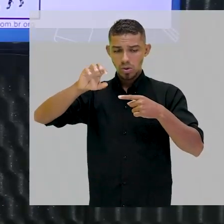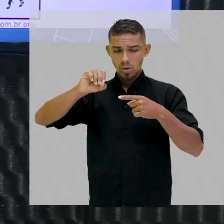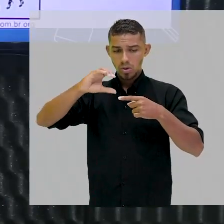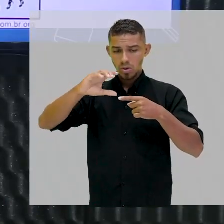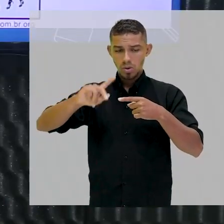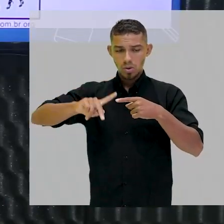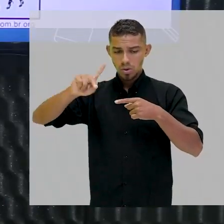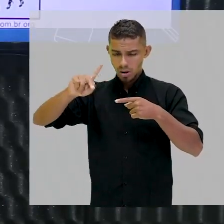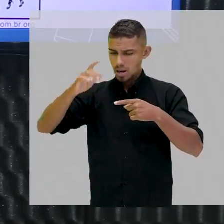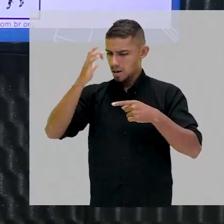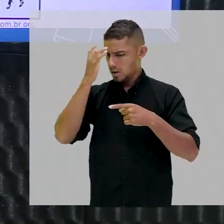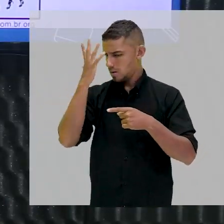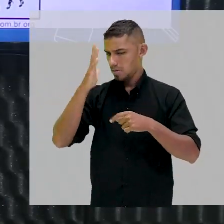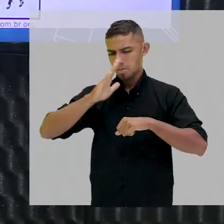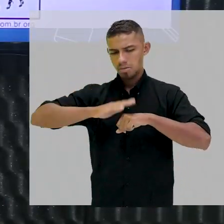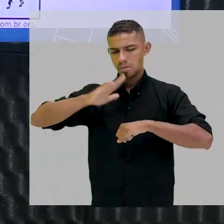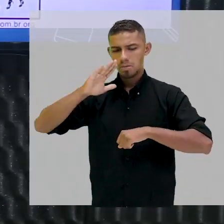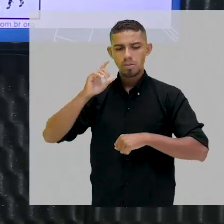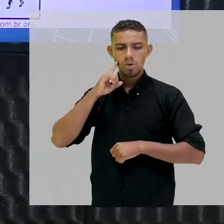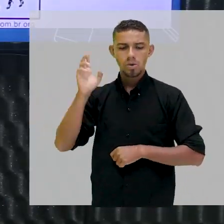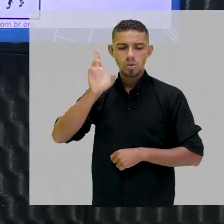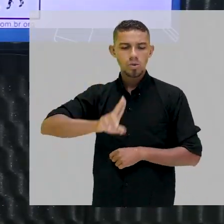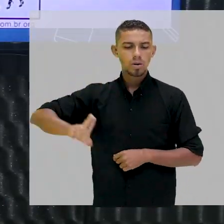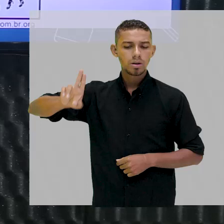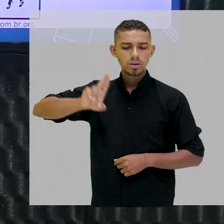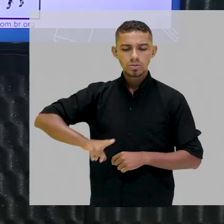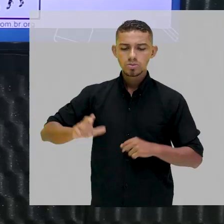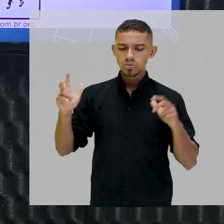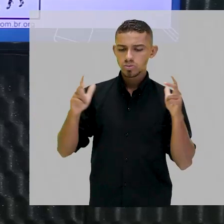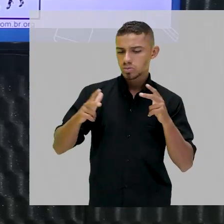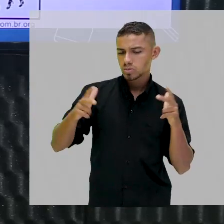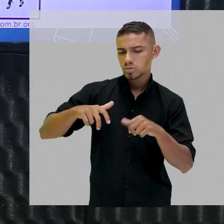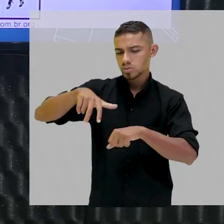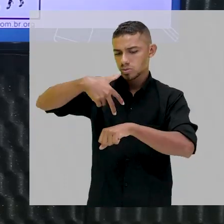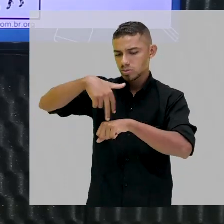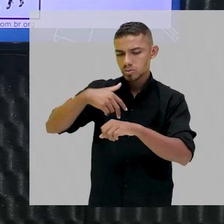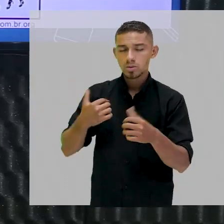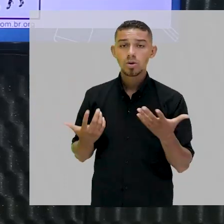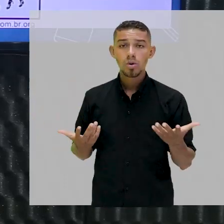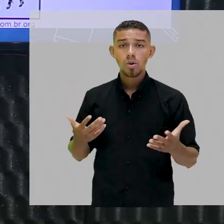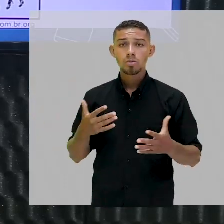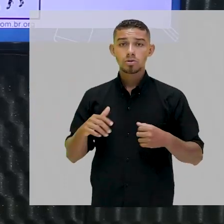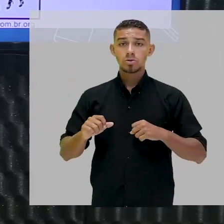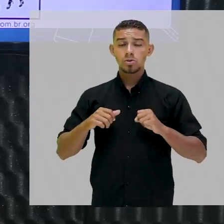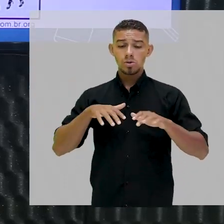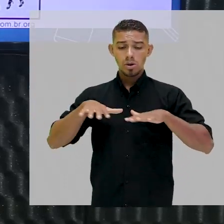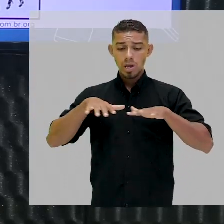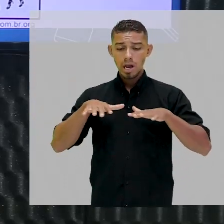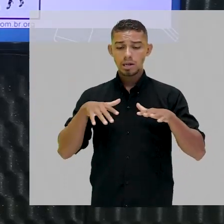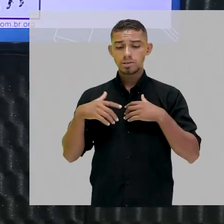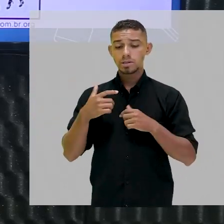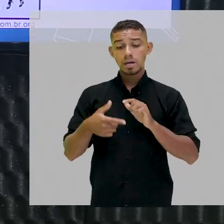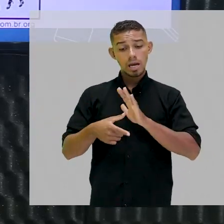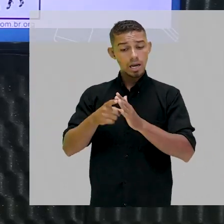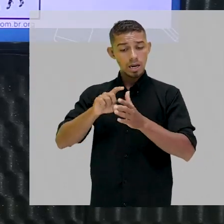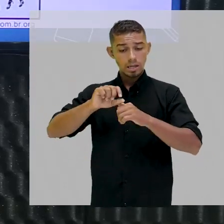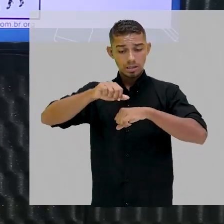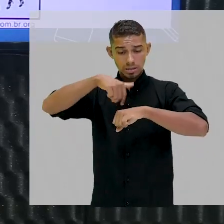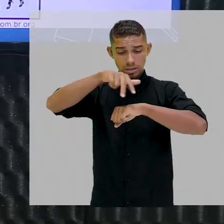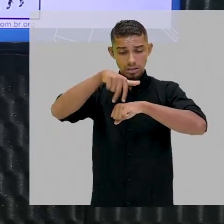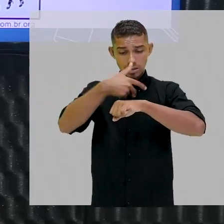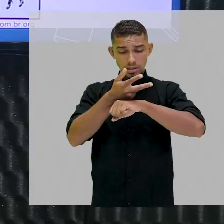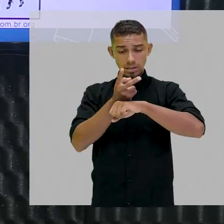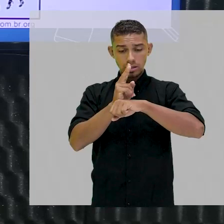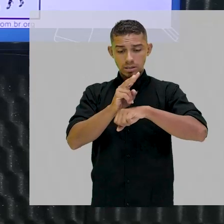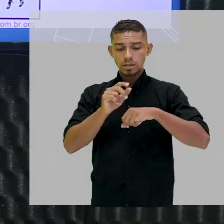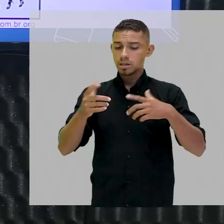mais fáceis e são usados pelo dançarino como um aquecimento antes das coisas reais começarem. É